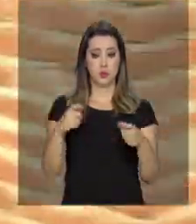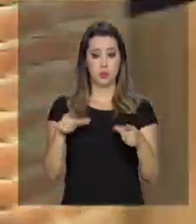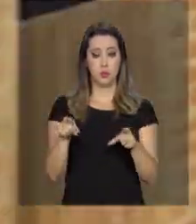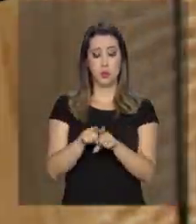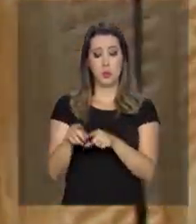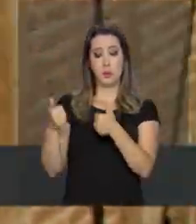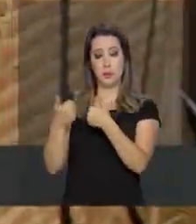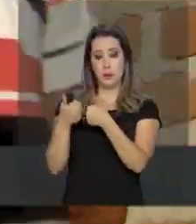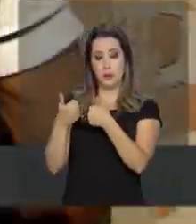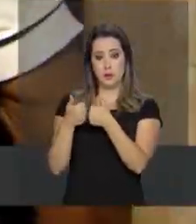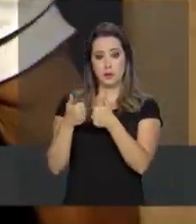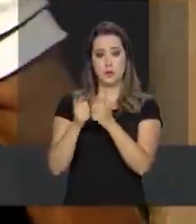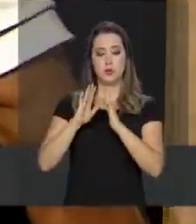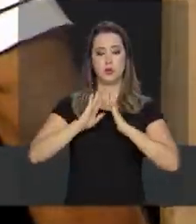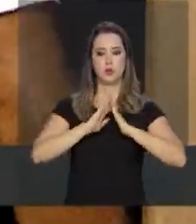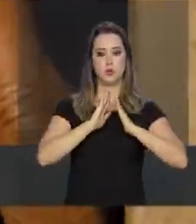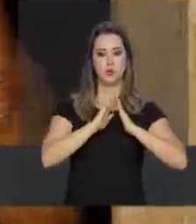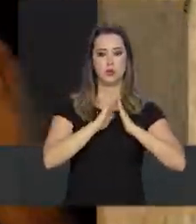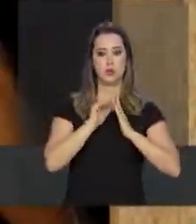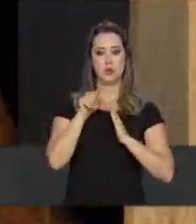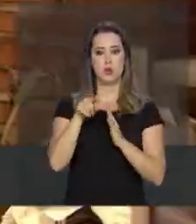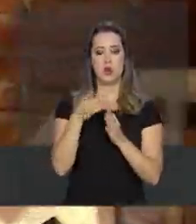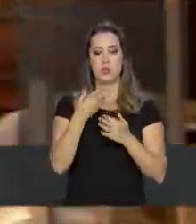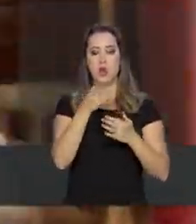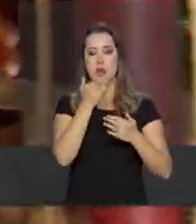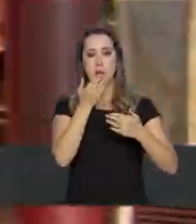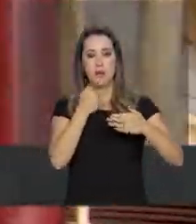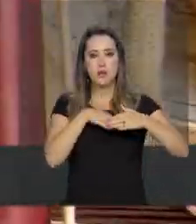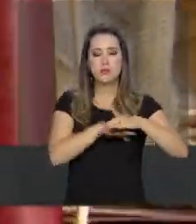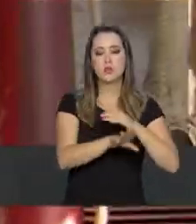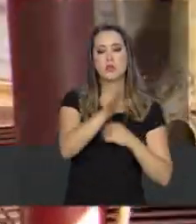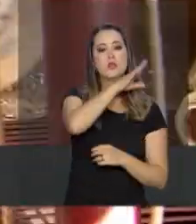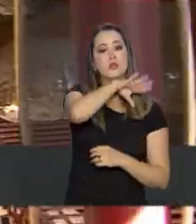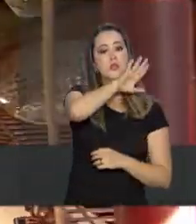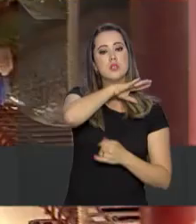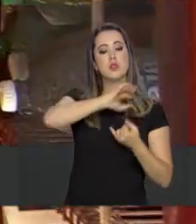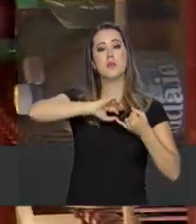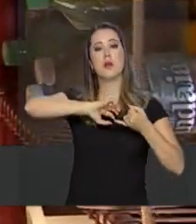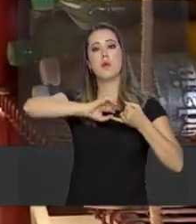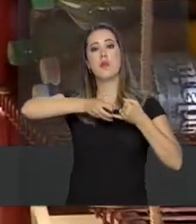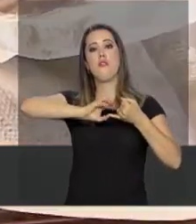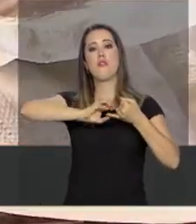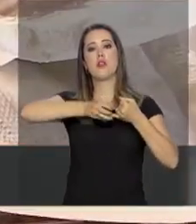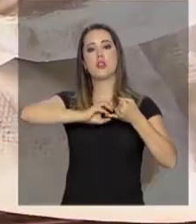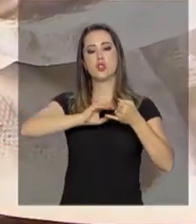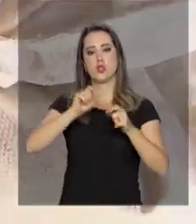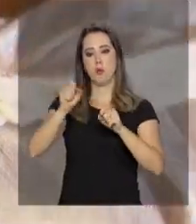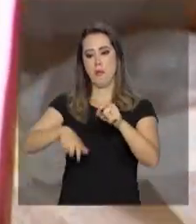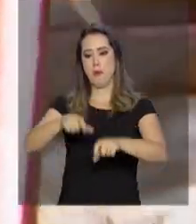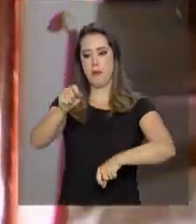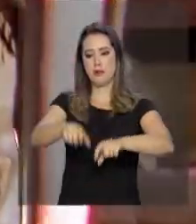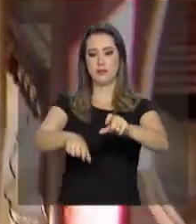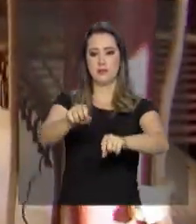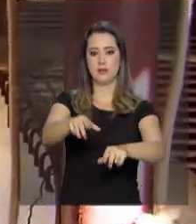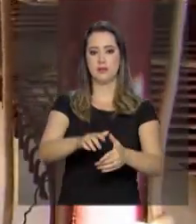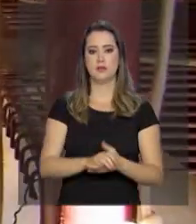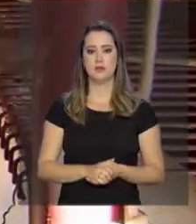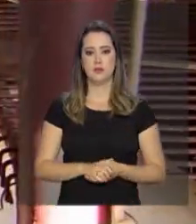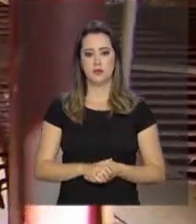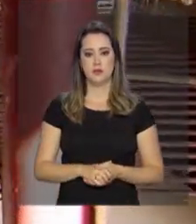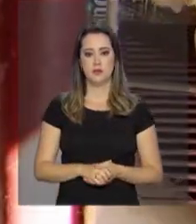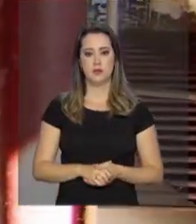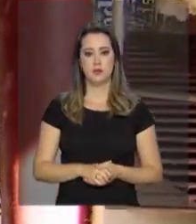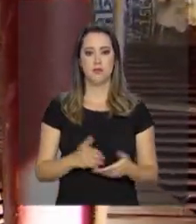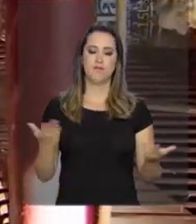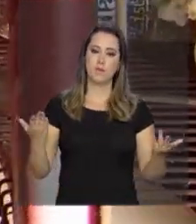de casa salvador guarda comida dos bichos e o feijão que produziu na pequena propriedade no próprio bem